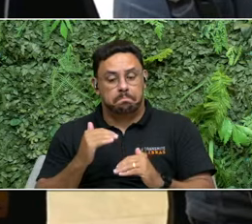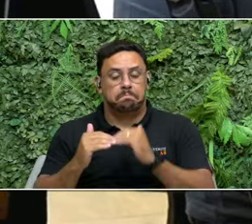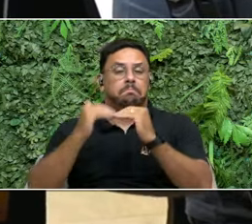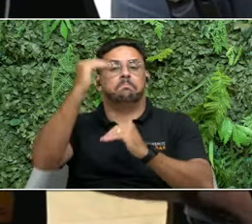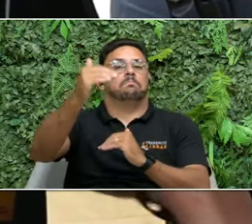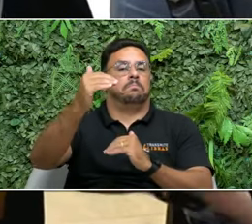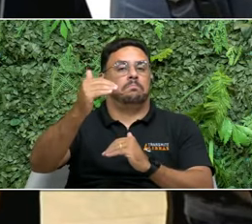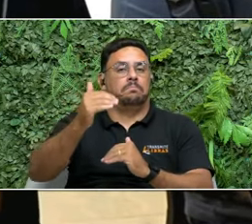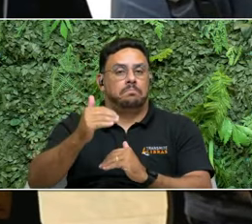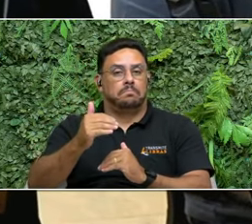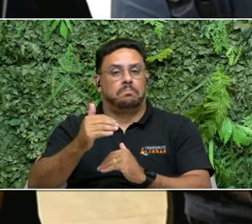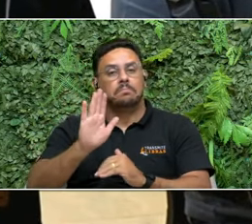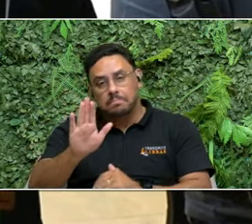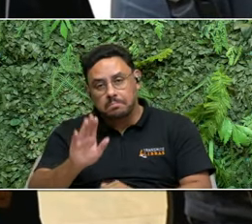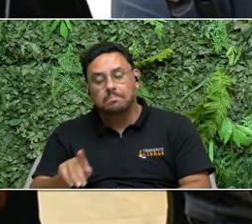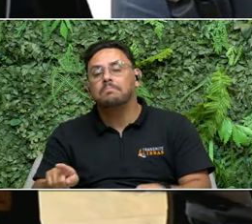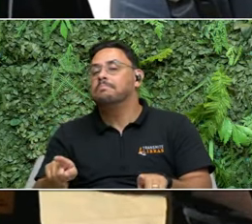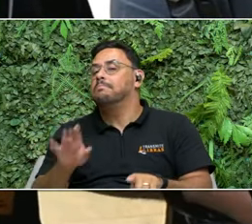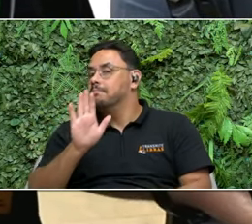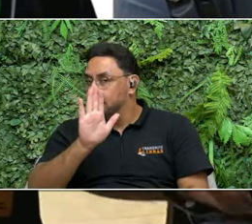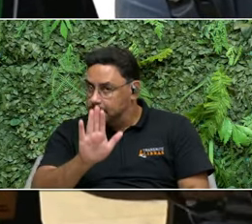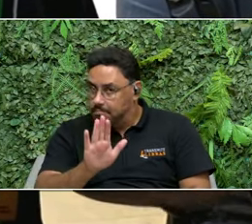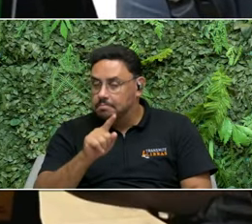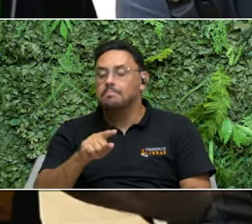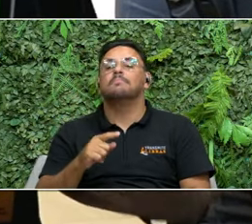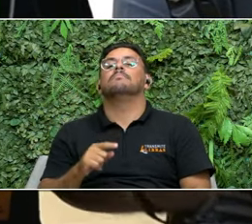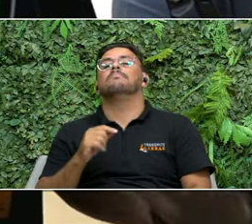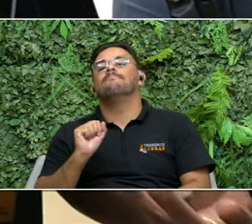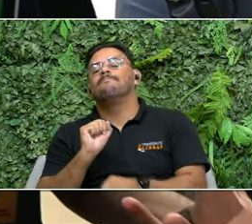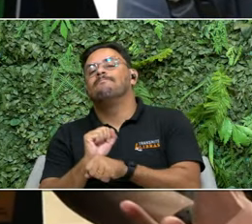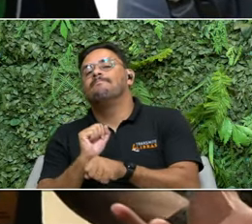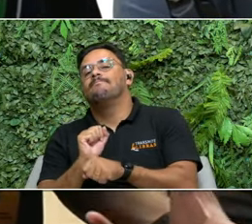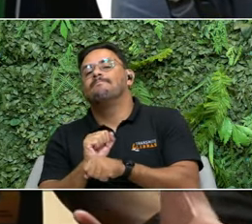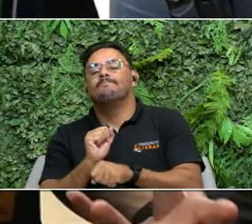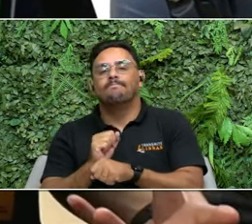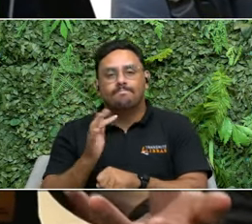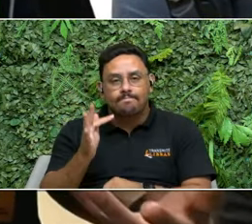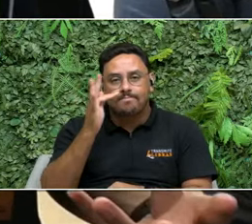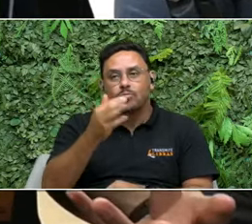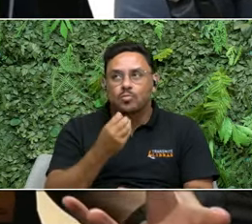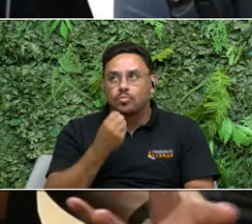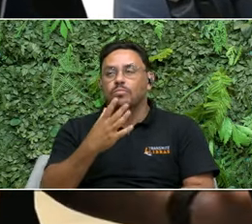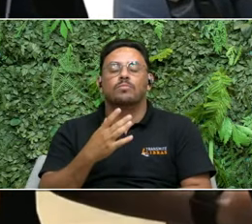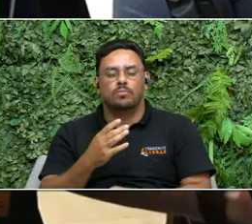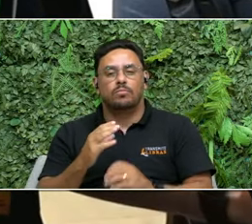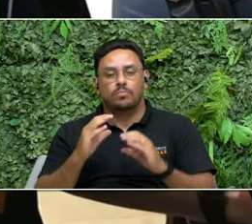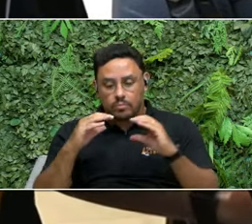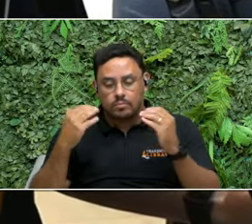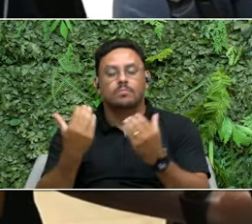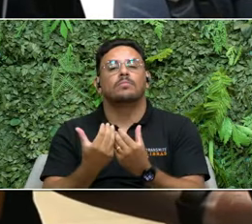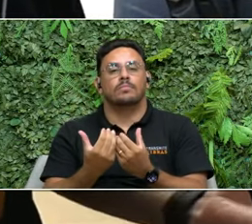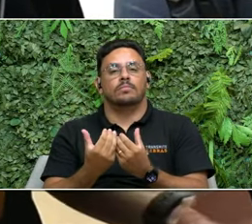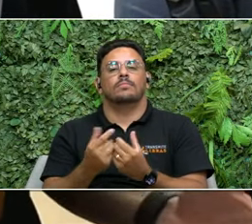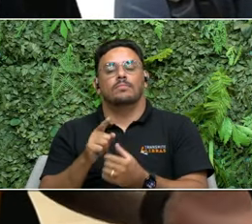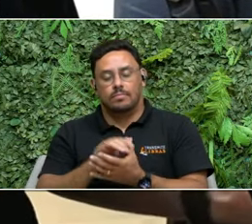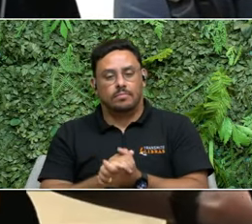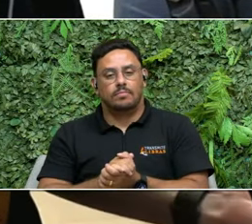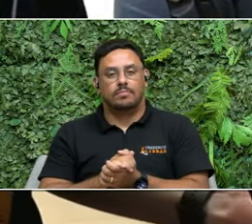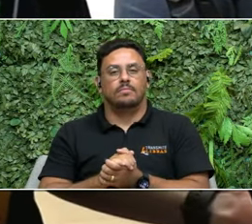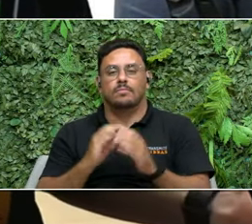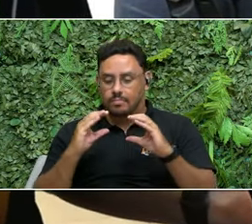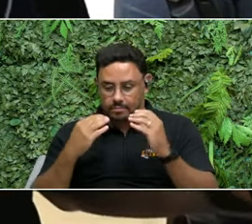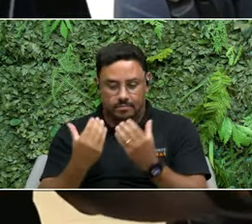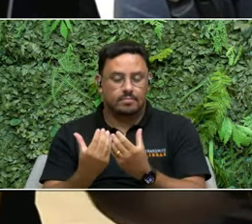três coisas aí mas porém porém você vai com a expectativa muito boa pro jogo no Mineirão e vamos e venhamos né gente é o